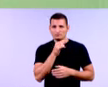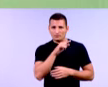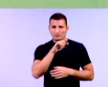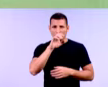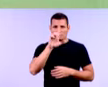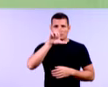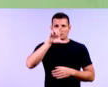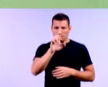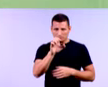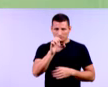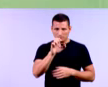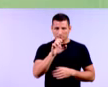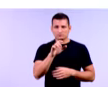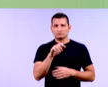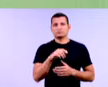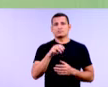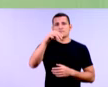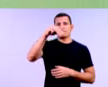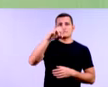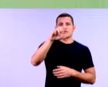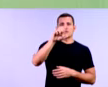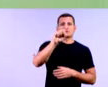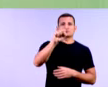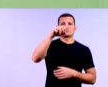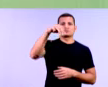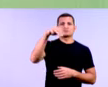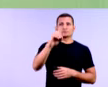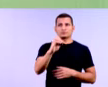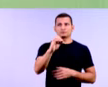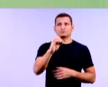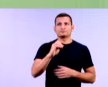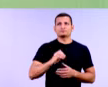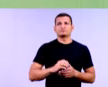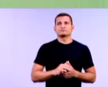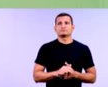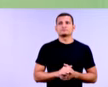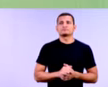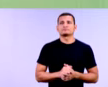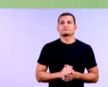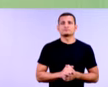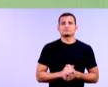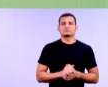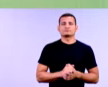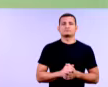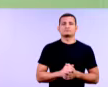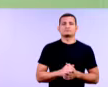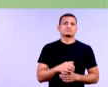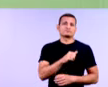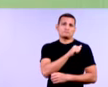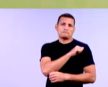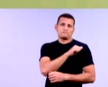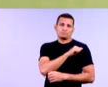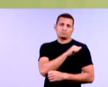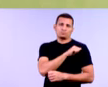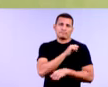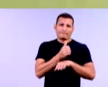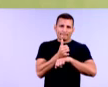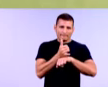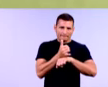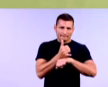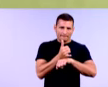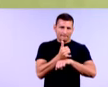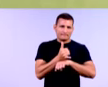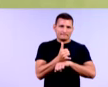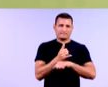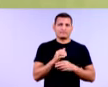a tarefa. Eu aproveito, Ruth, e repasso a pergunta da aluna Renata, lá de Cerejeiras, com relação a essa sexta questão,